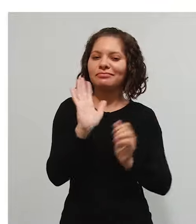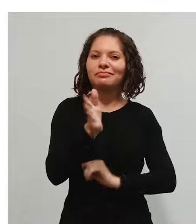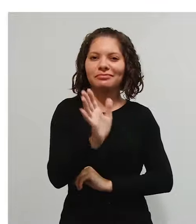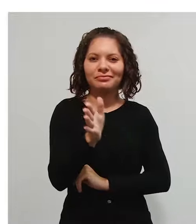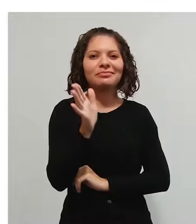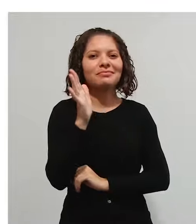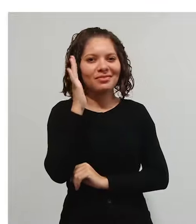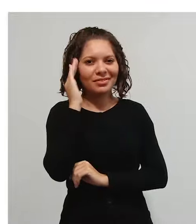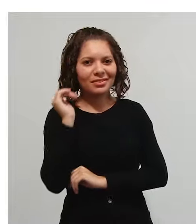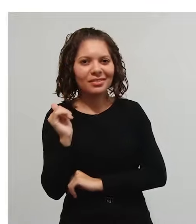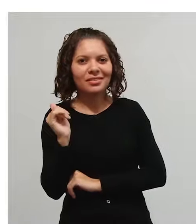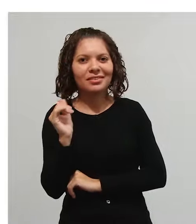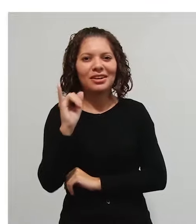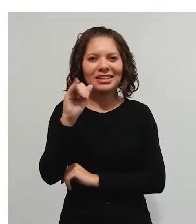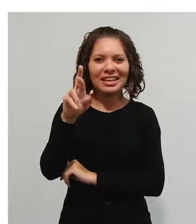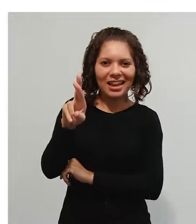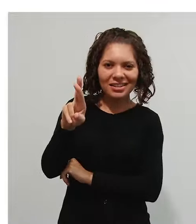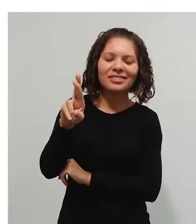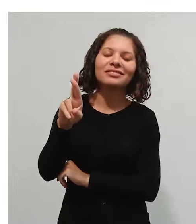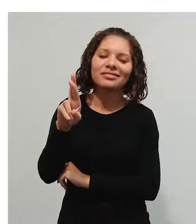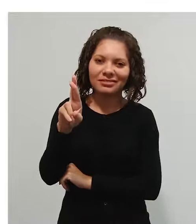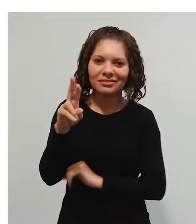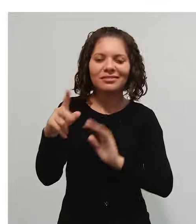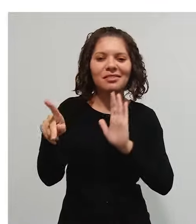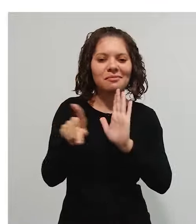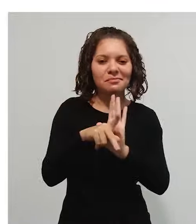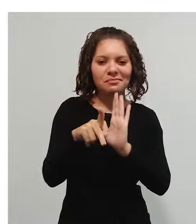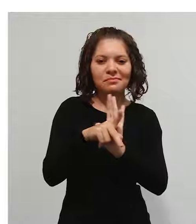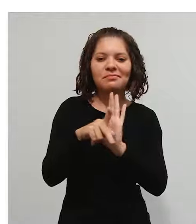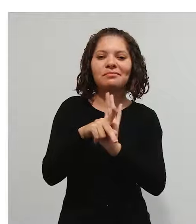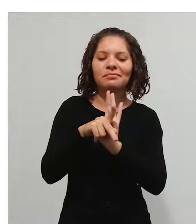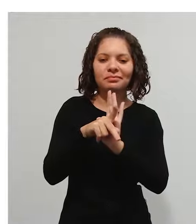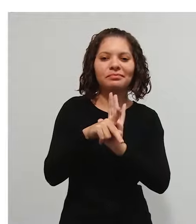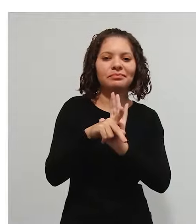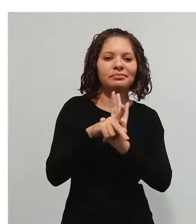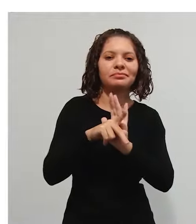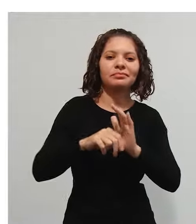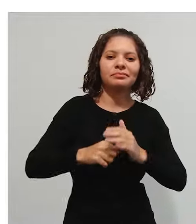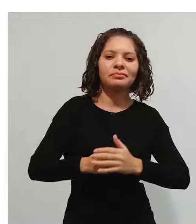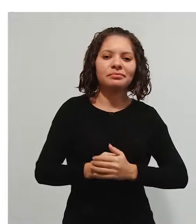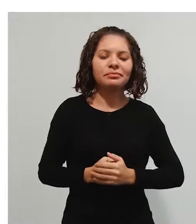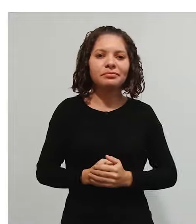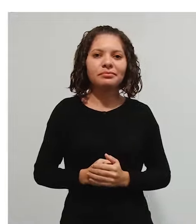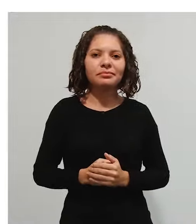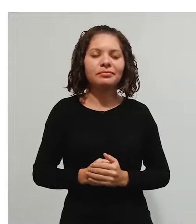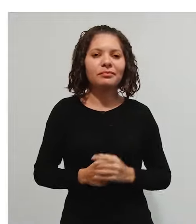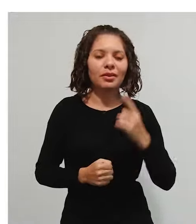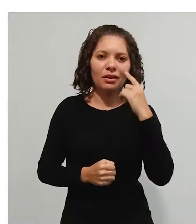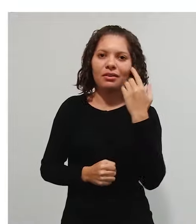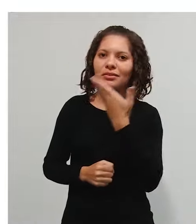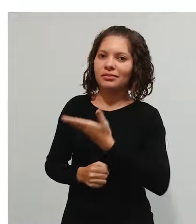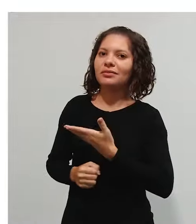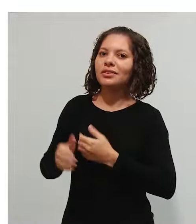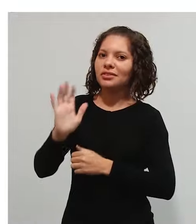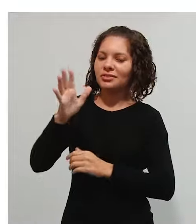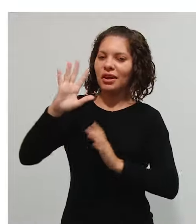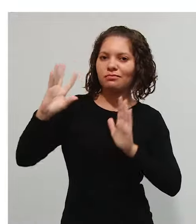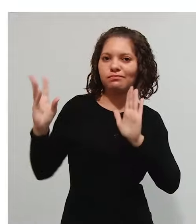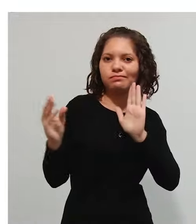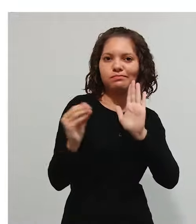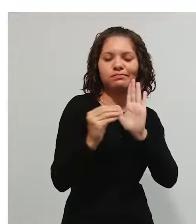o ir o imposto de renda e proventos de qualquer natureza Então até coloquei aqui que ele é uma